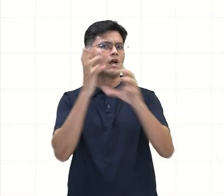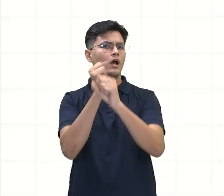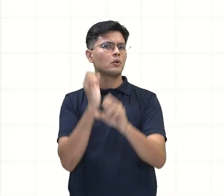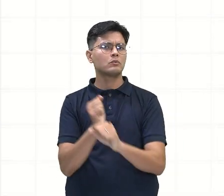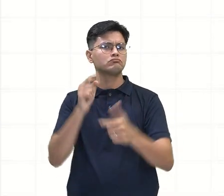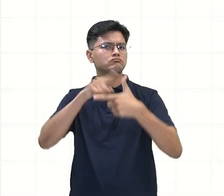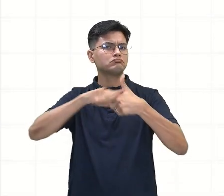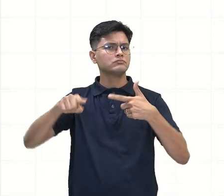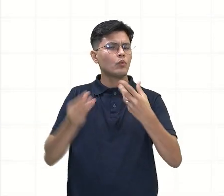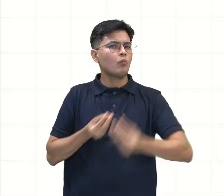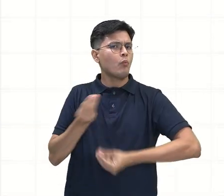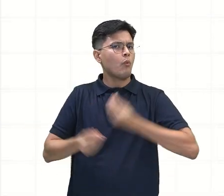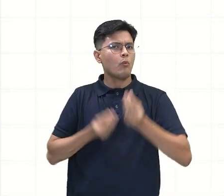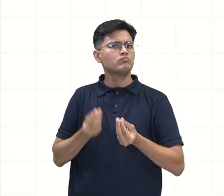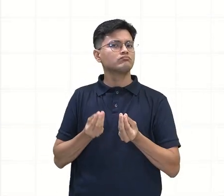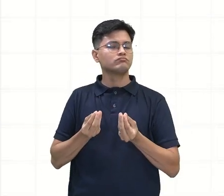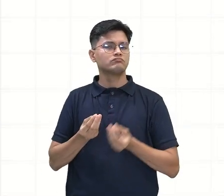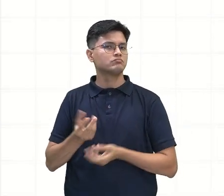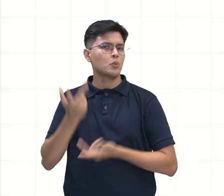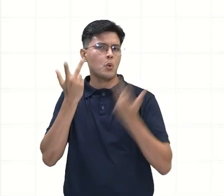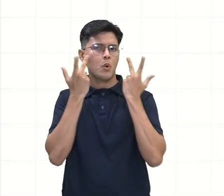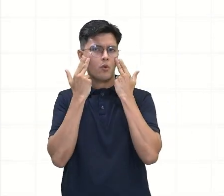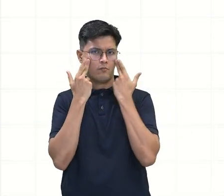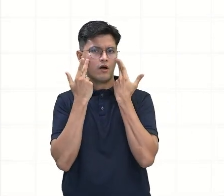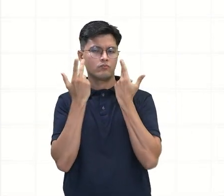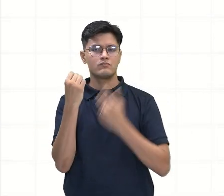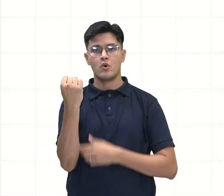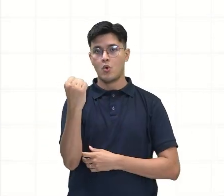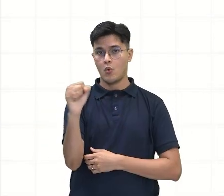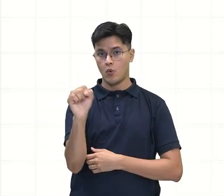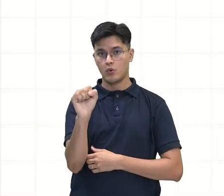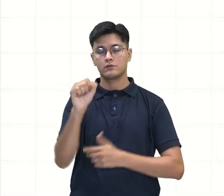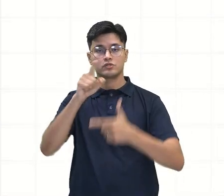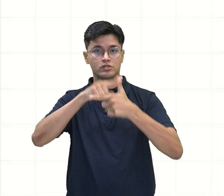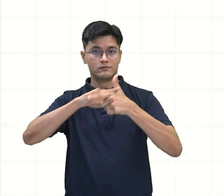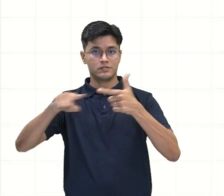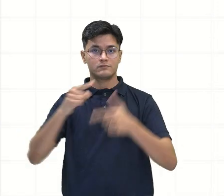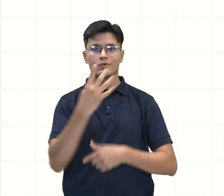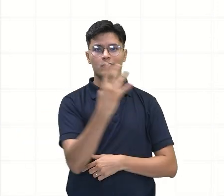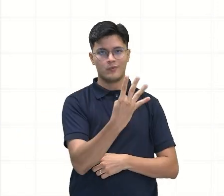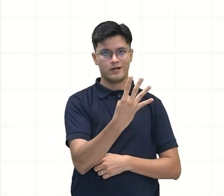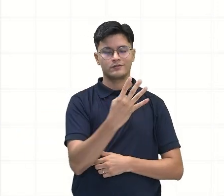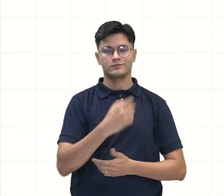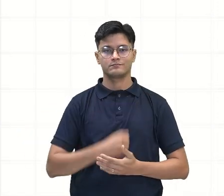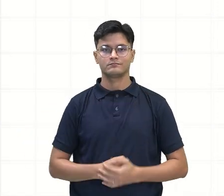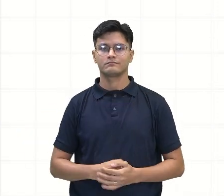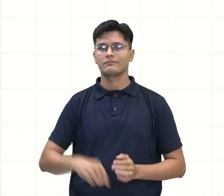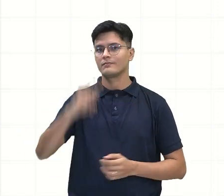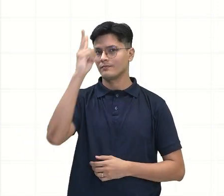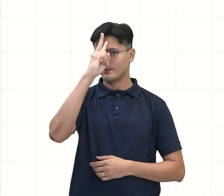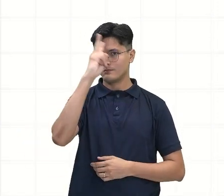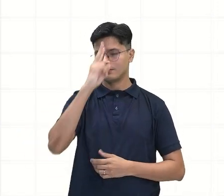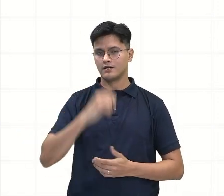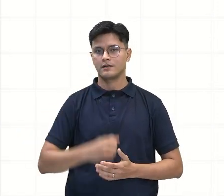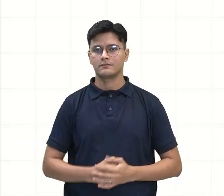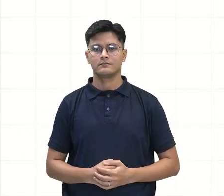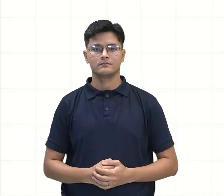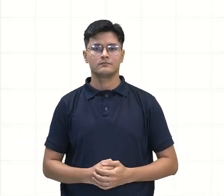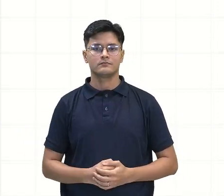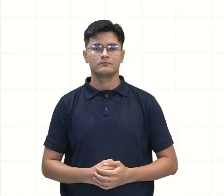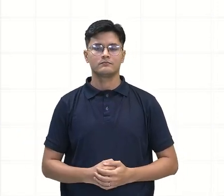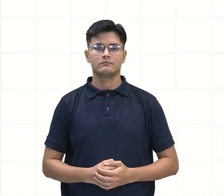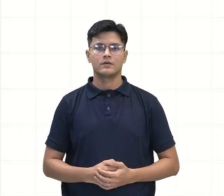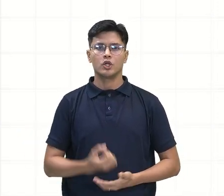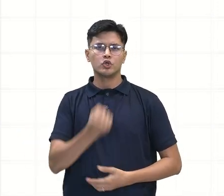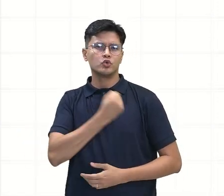Normal. Ó, 8 dividido por 4, lembra lá? Qual é o número que multiplicado por 4